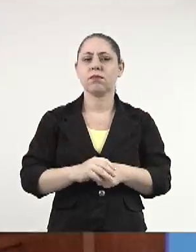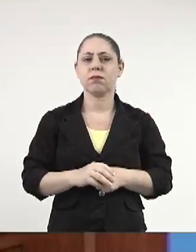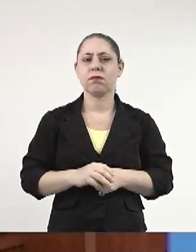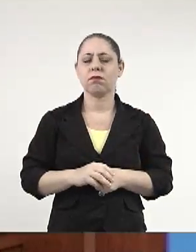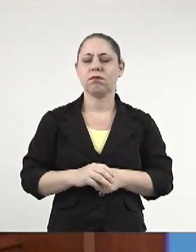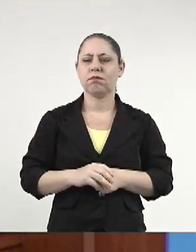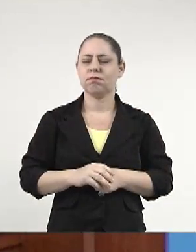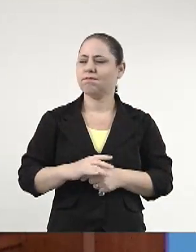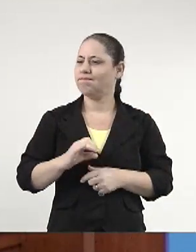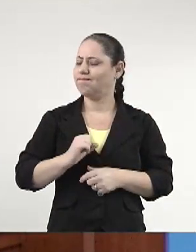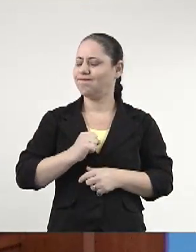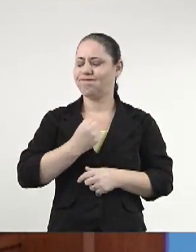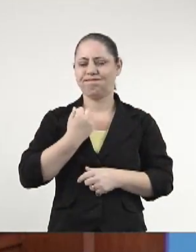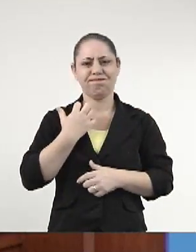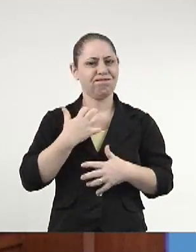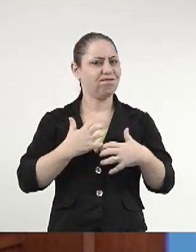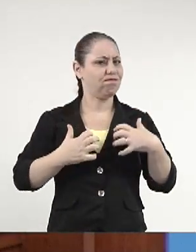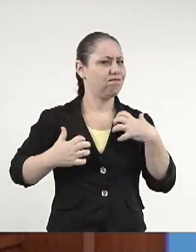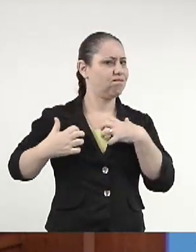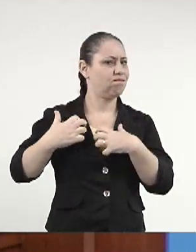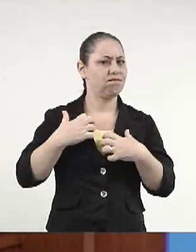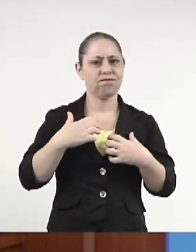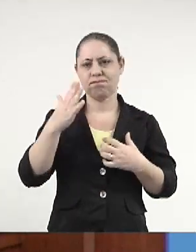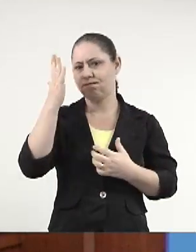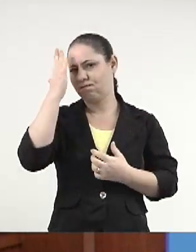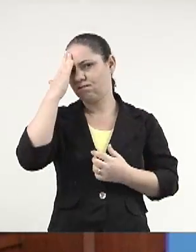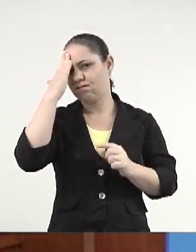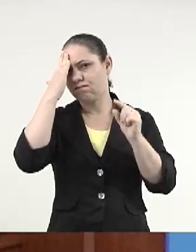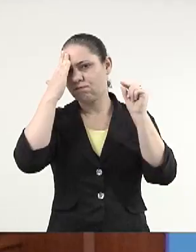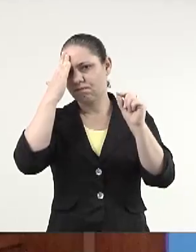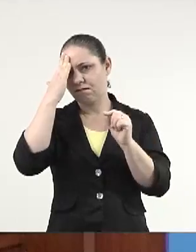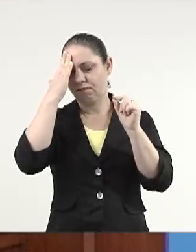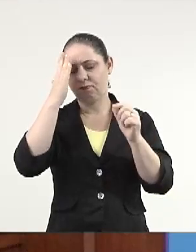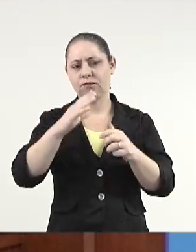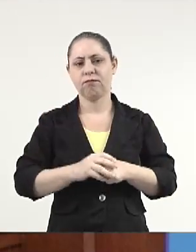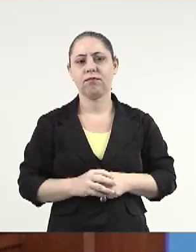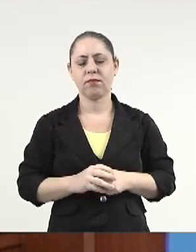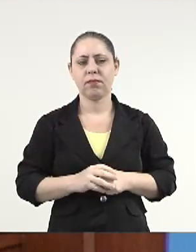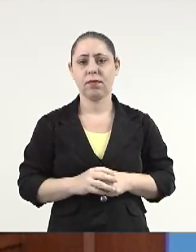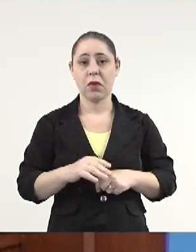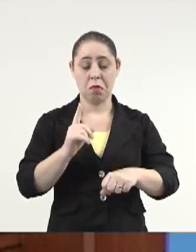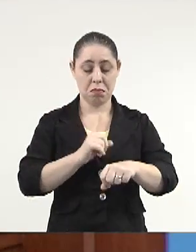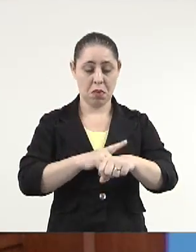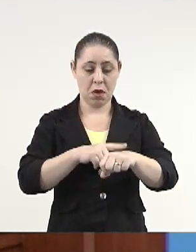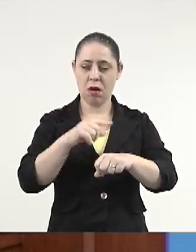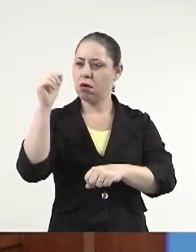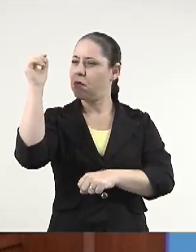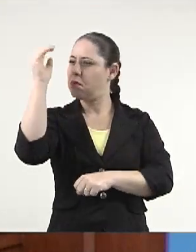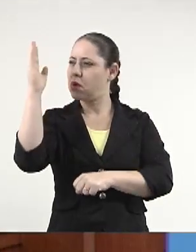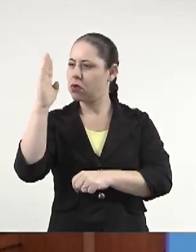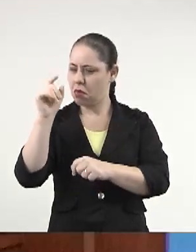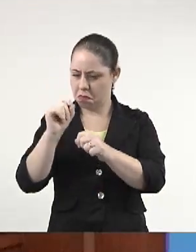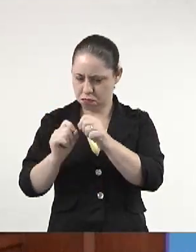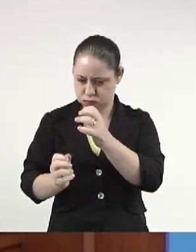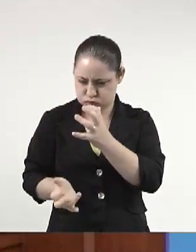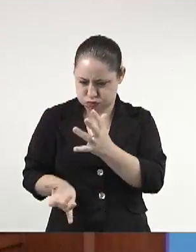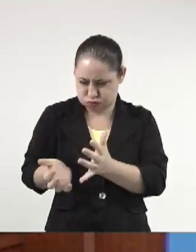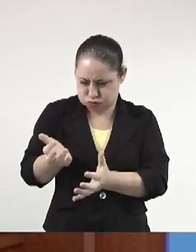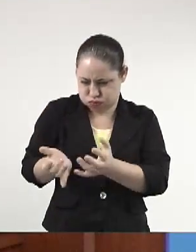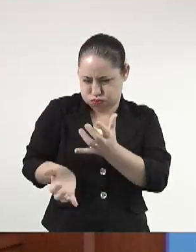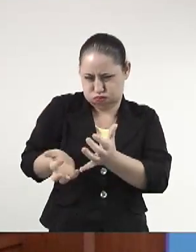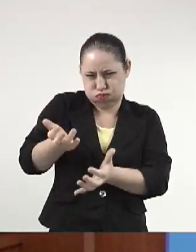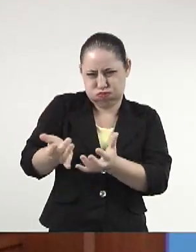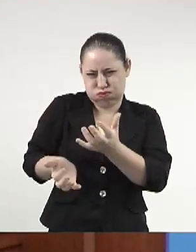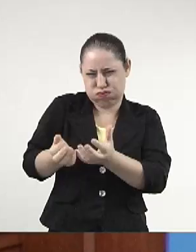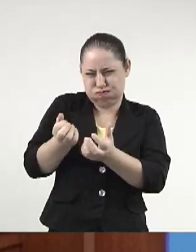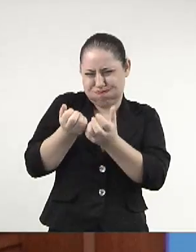causa indignação saber que, enquanto o Brasil está em chamas,